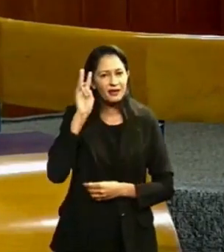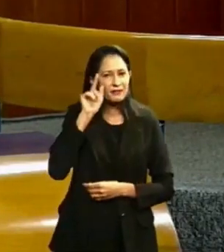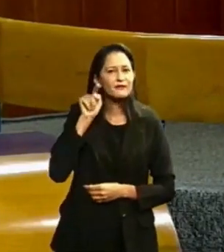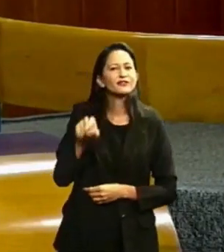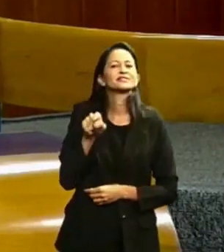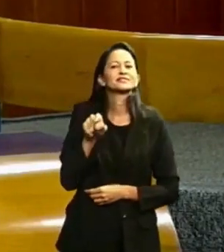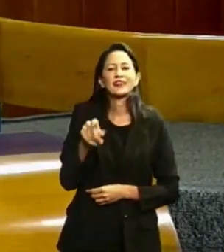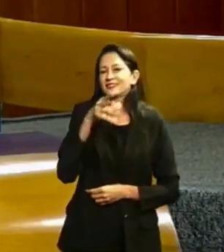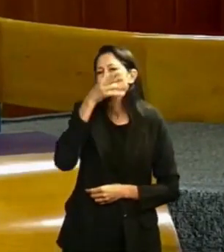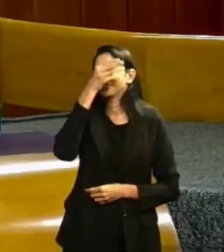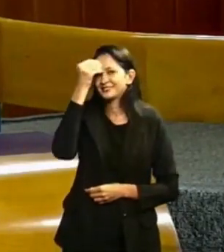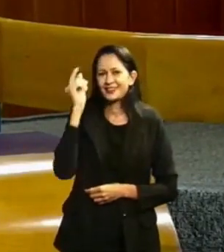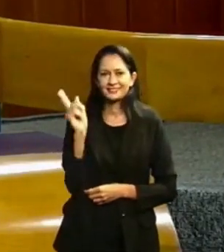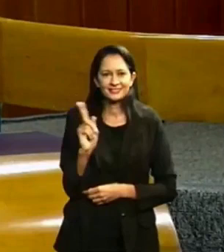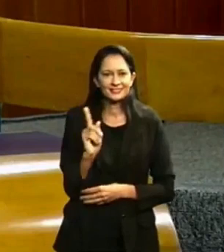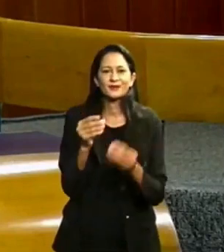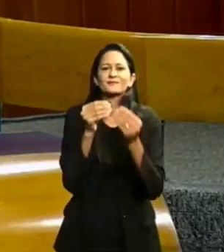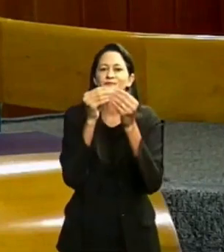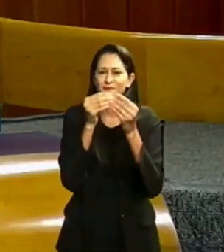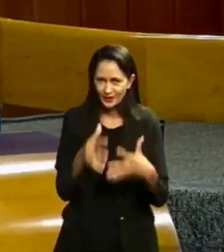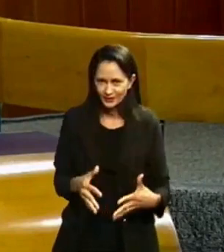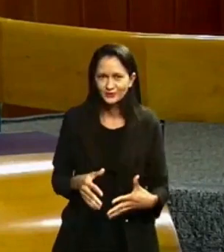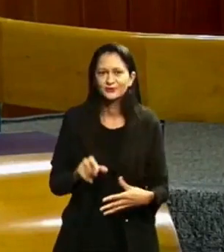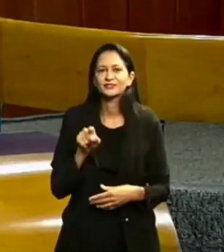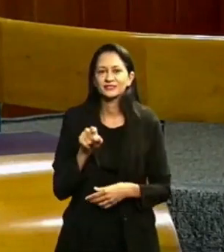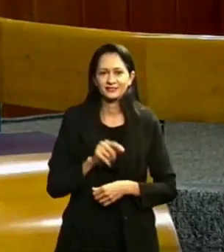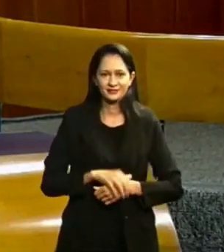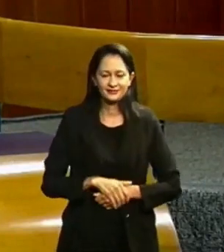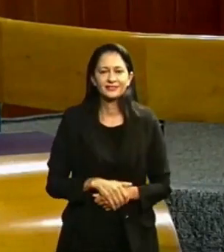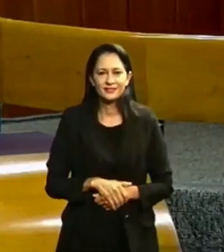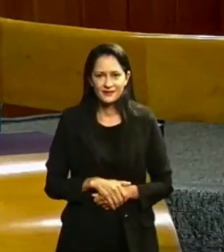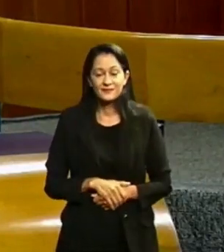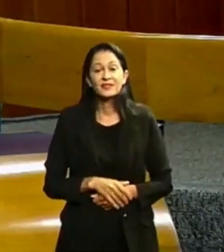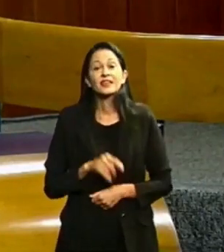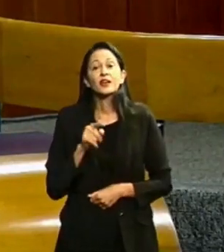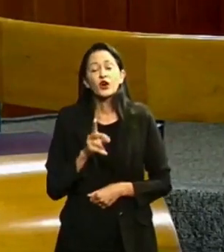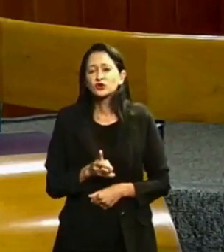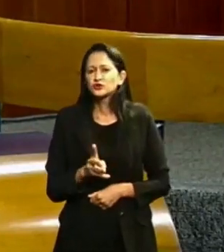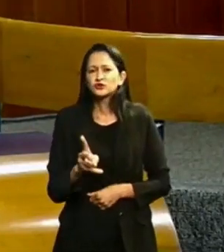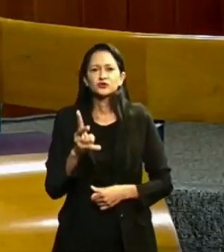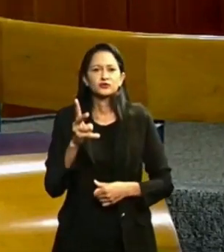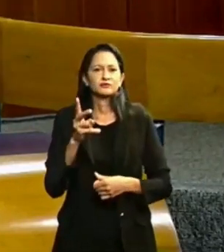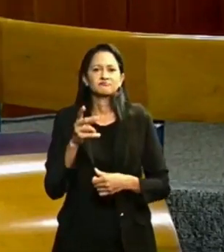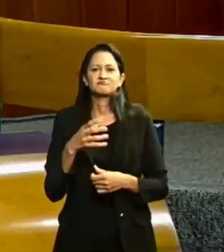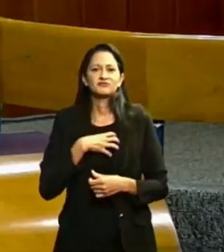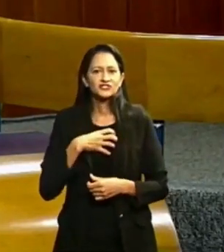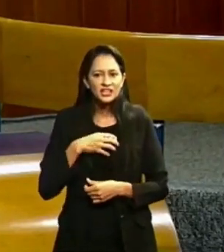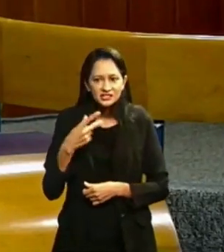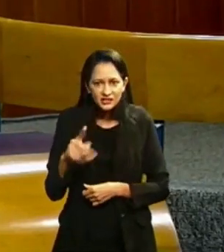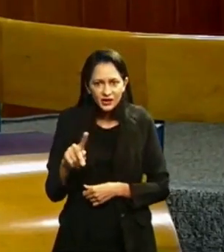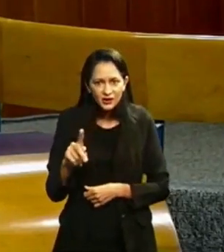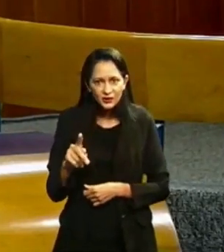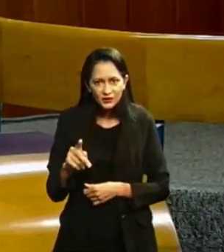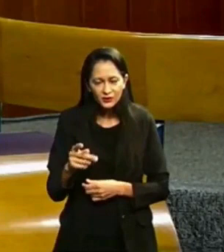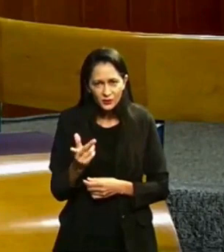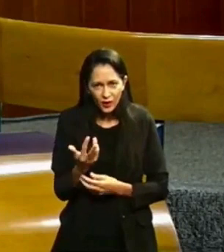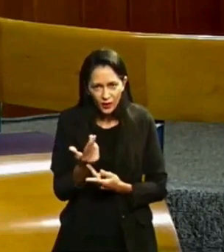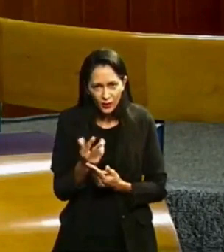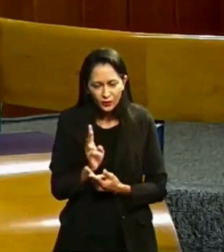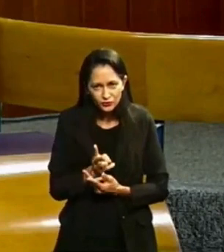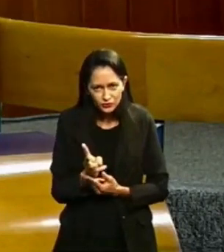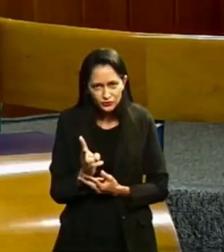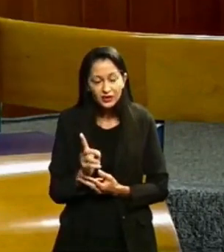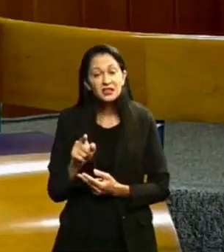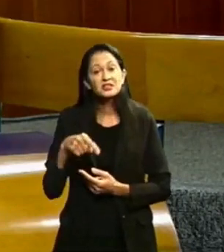vão esquecer o prejuízo que o senhor deu para essas crianças. E continua trabalhando dessa forma, que, como eu falei para